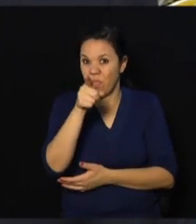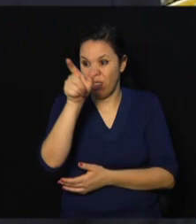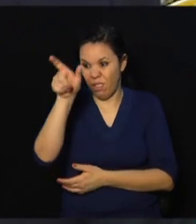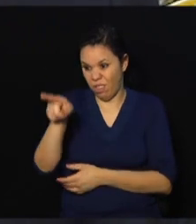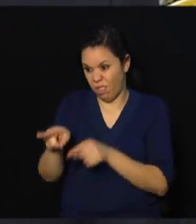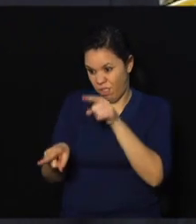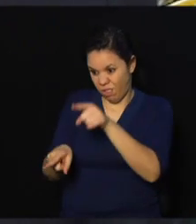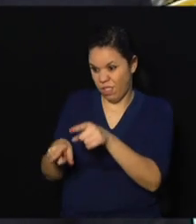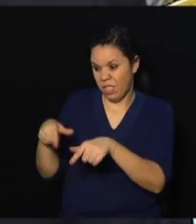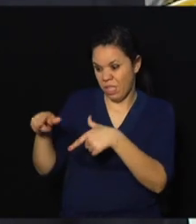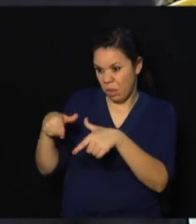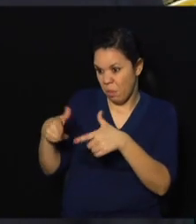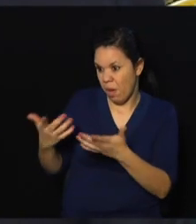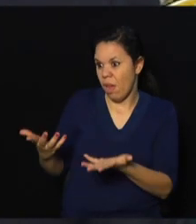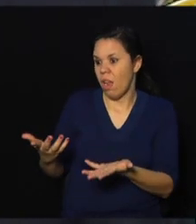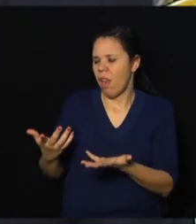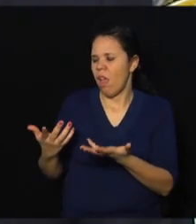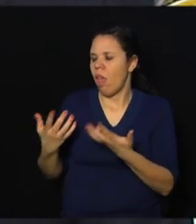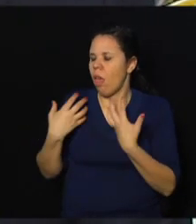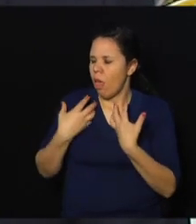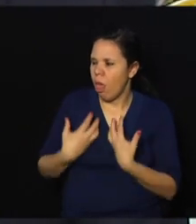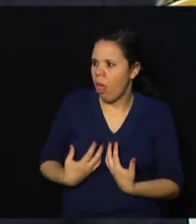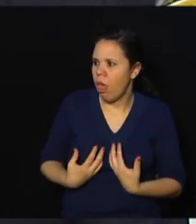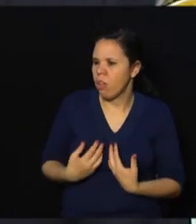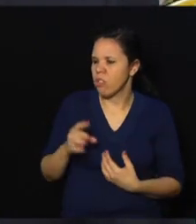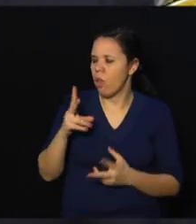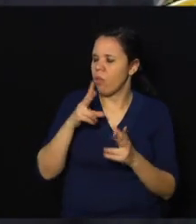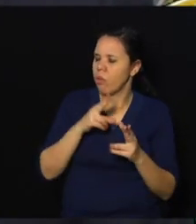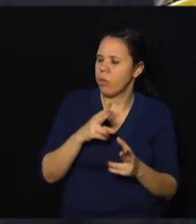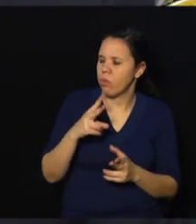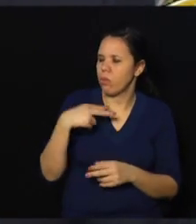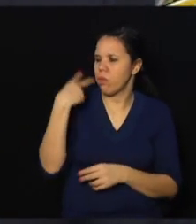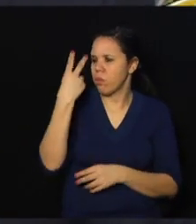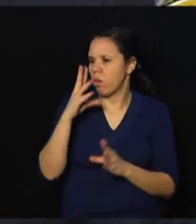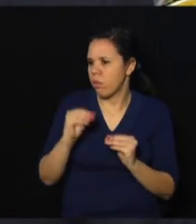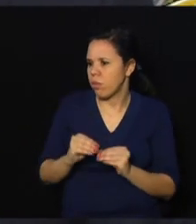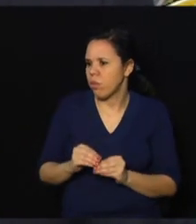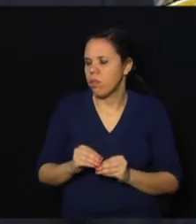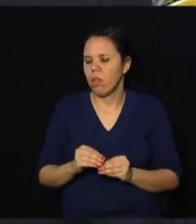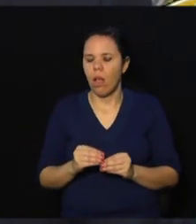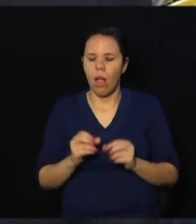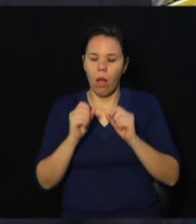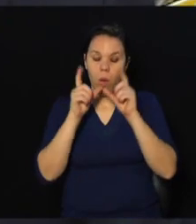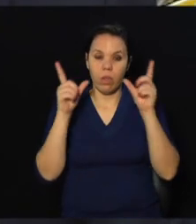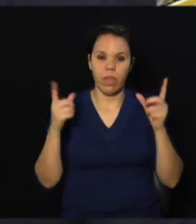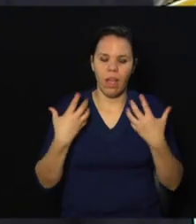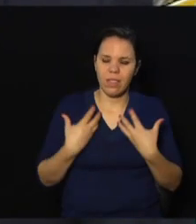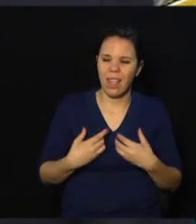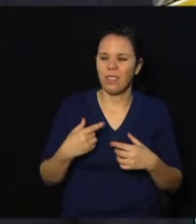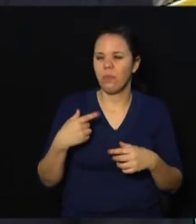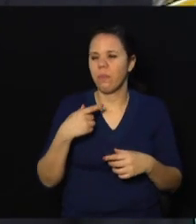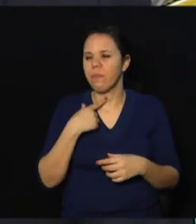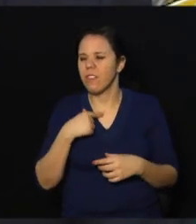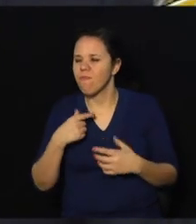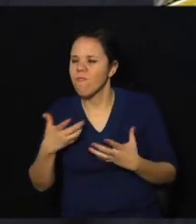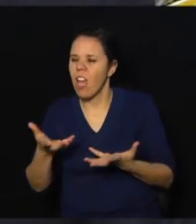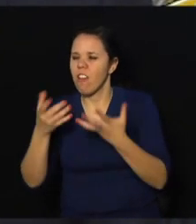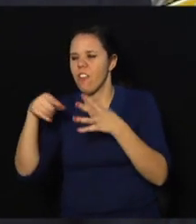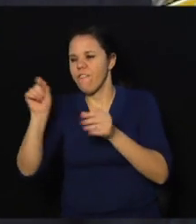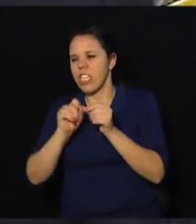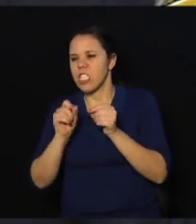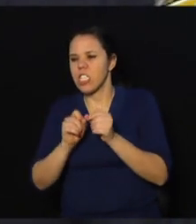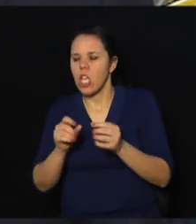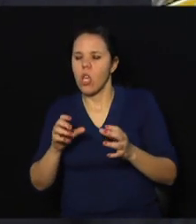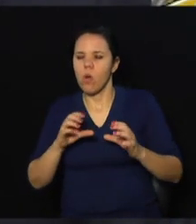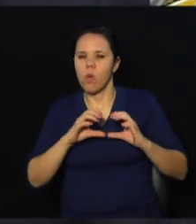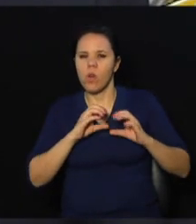cansaço, mesmo que você tenha dormido 2 horas à noite, que você acorde moído de cansaço, você fala assim, eu tô cansado, mas eu vou fazer aquilo que eu amo.